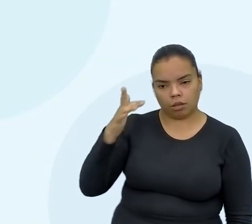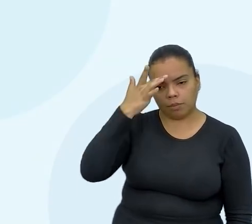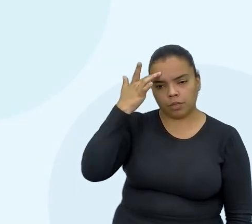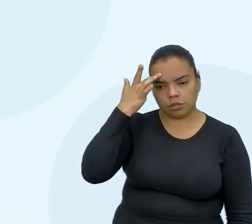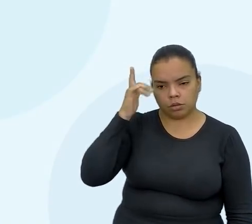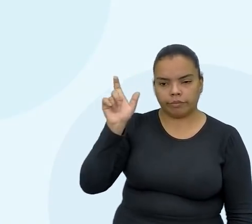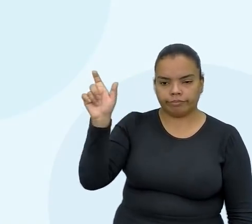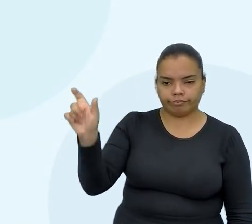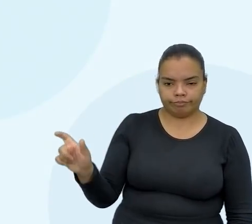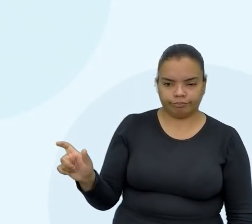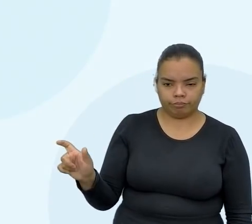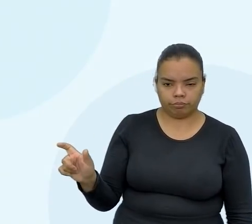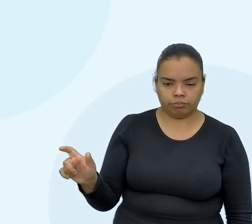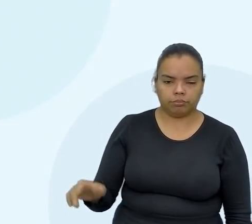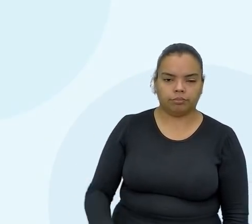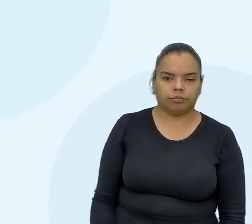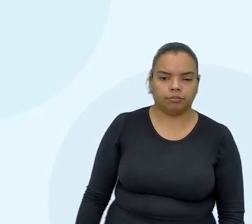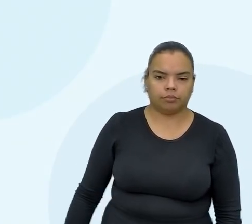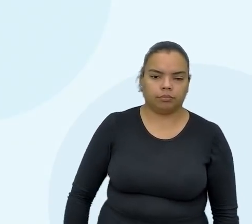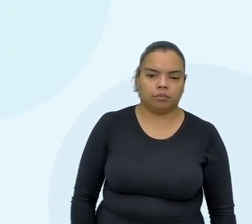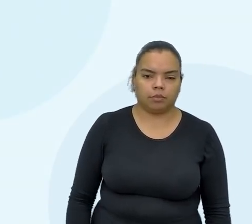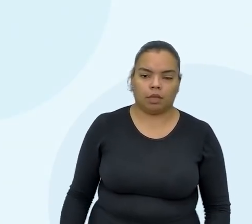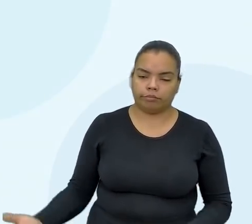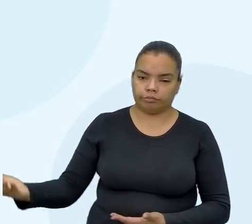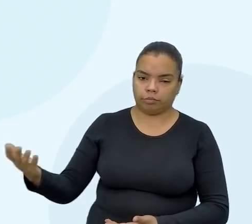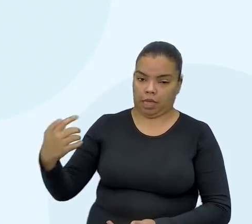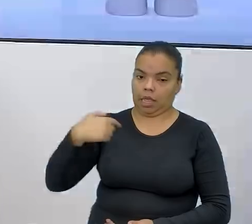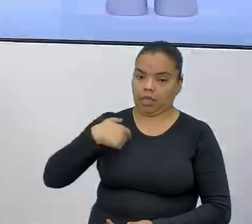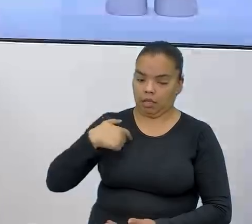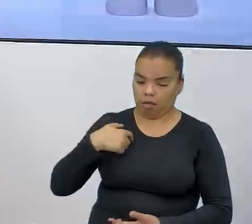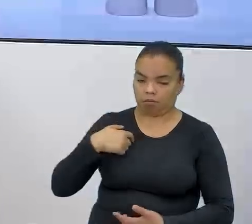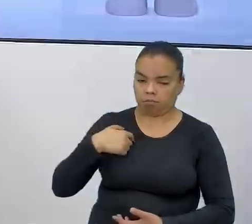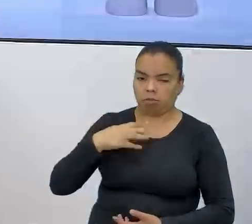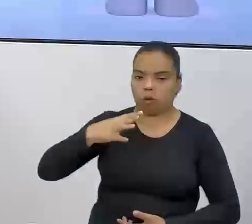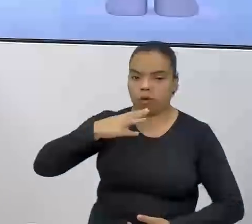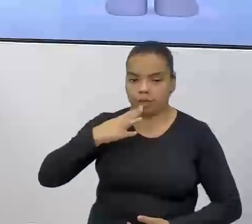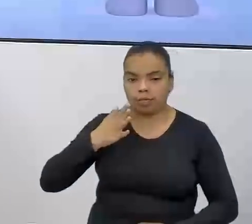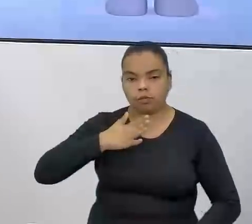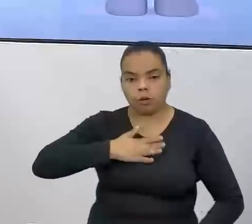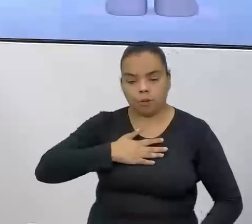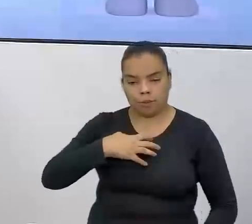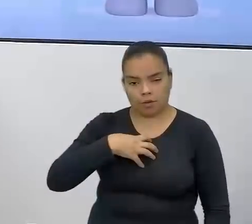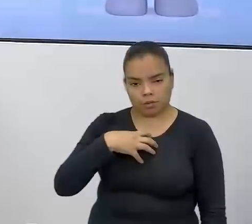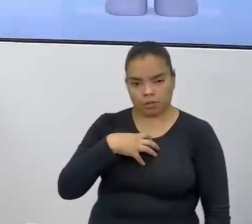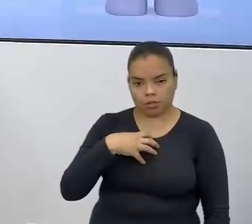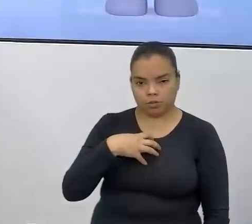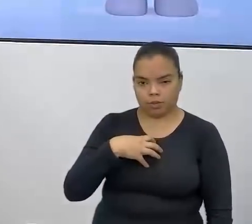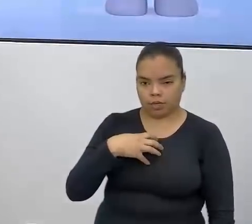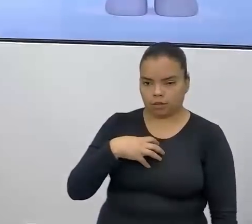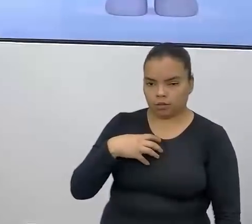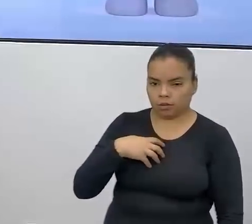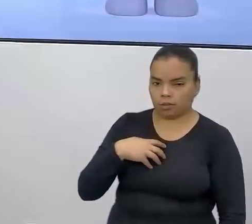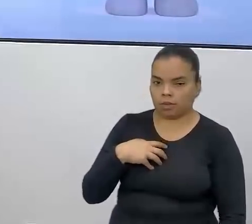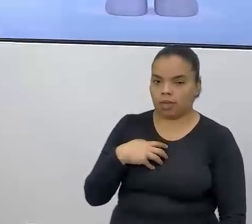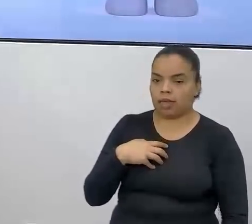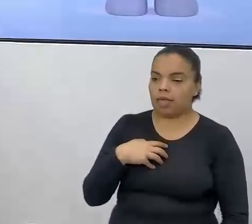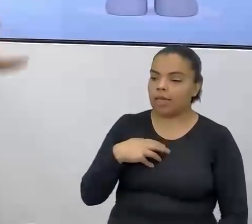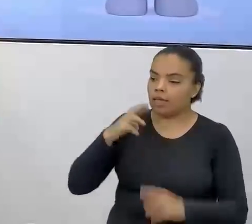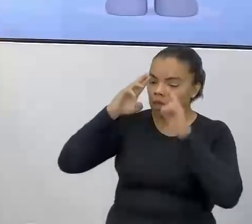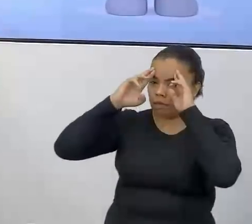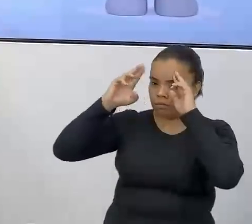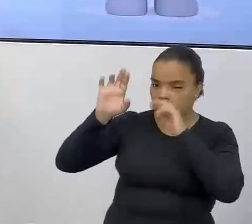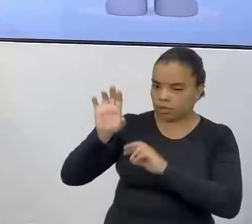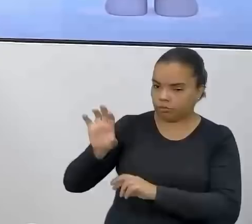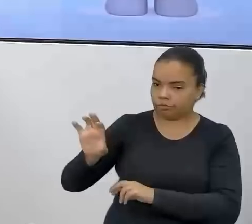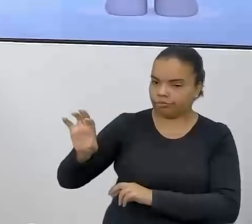da Débora, que estamos aqui em parceria. Então, eu reconheço o meu sentimento mediante aquela situação e reconheço o sentimento da